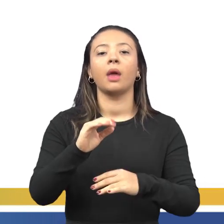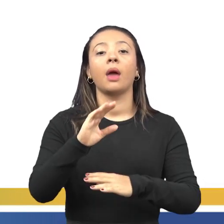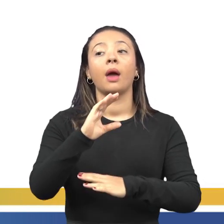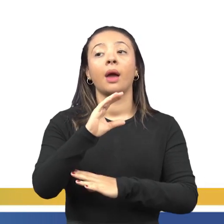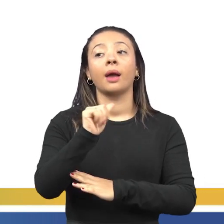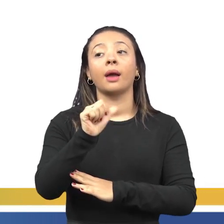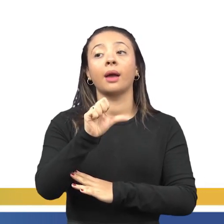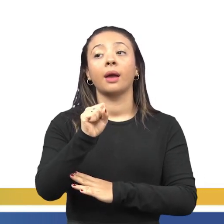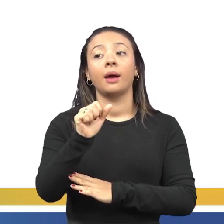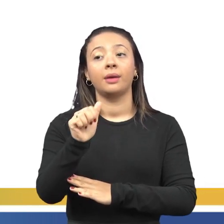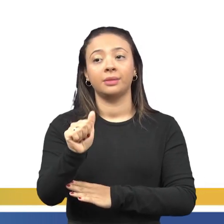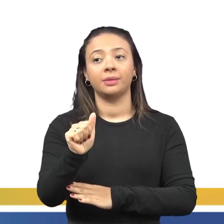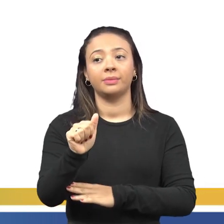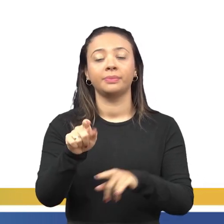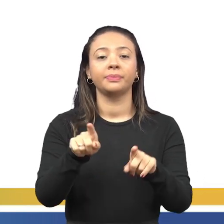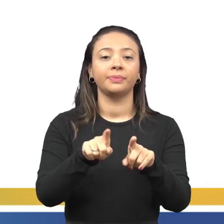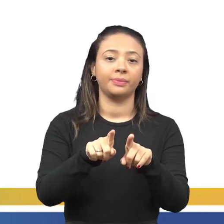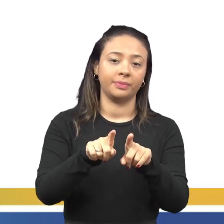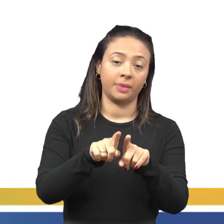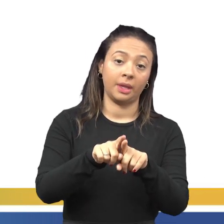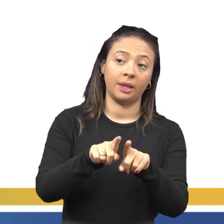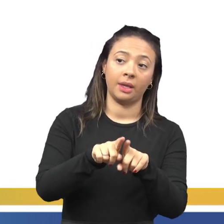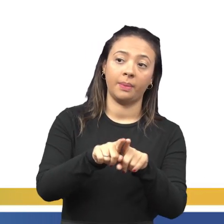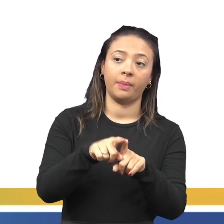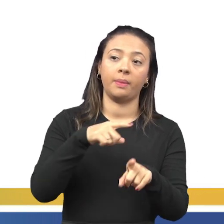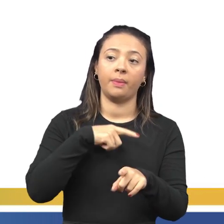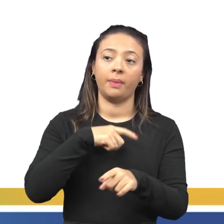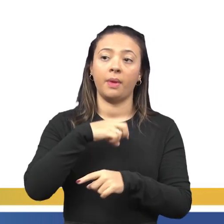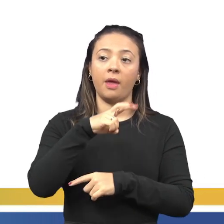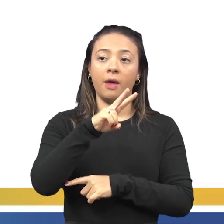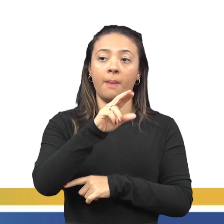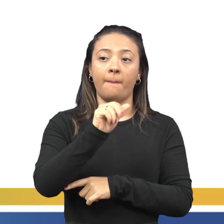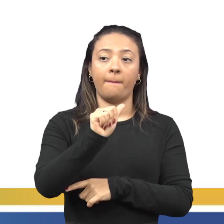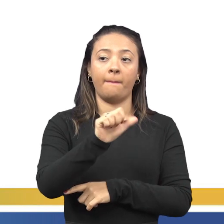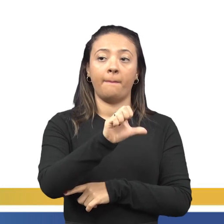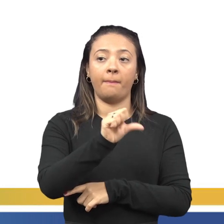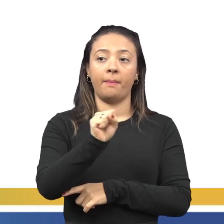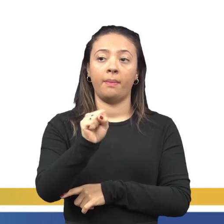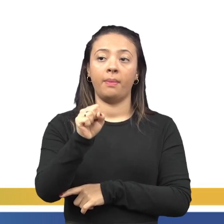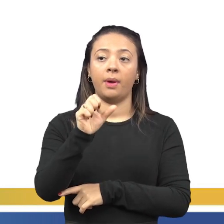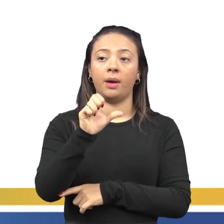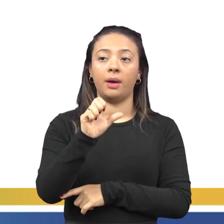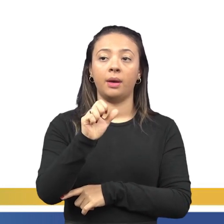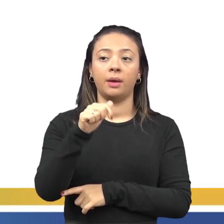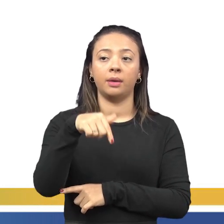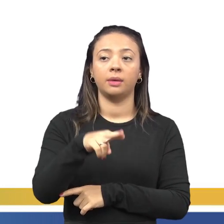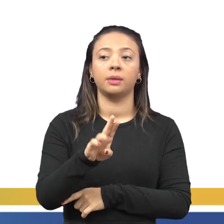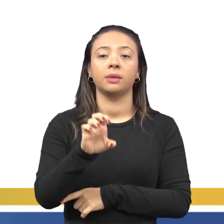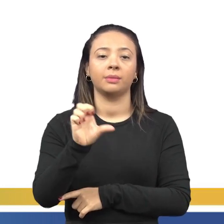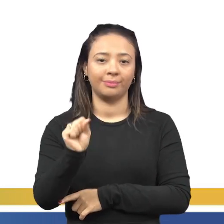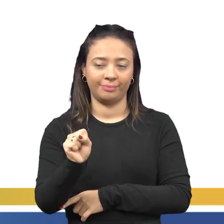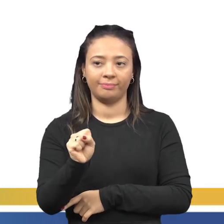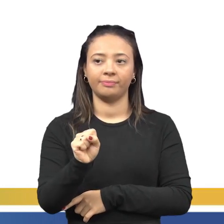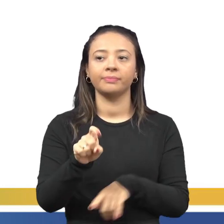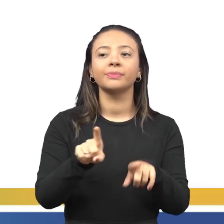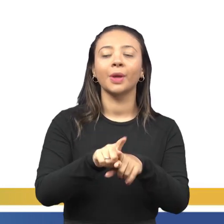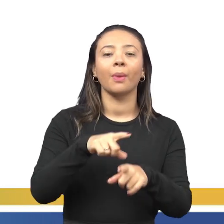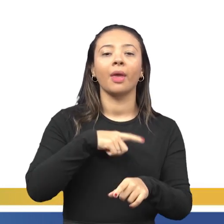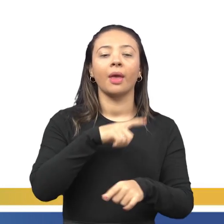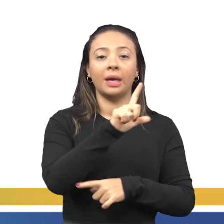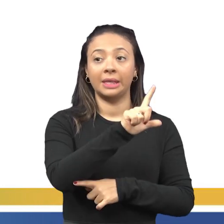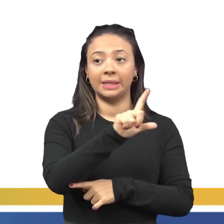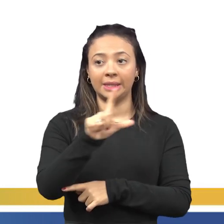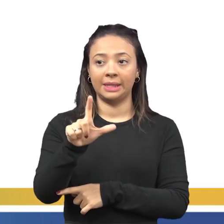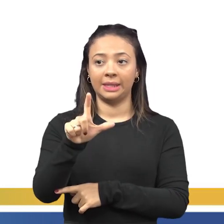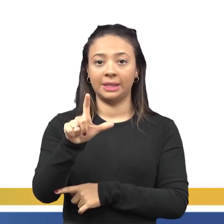e Vázquez, que é a letra V, sempre com som de B. E la L e la Che, como vimos, elas